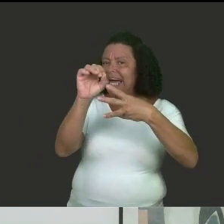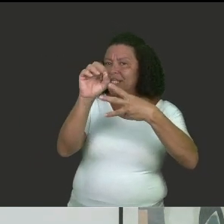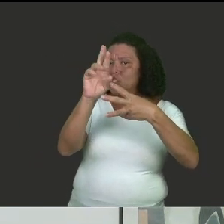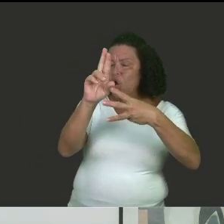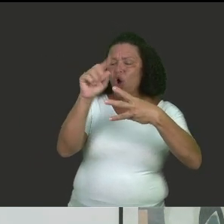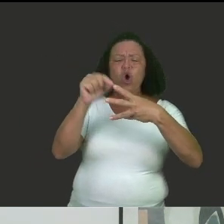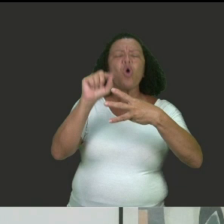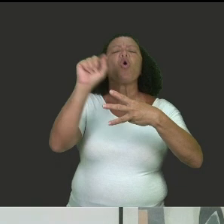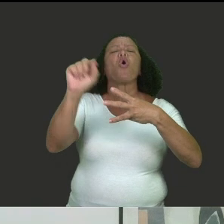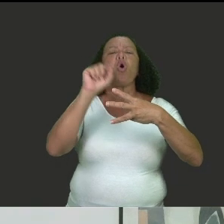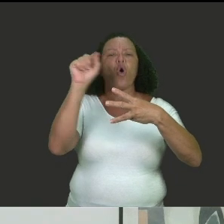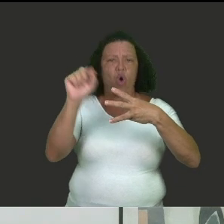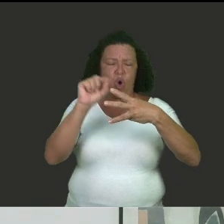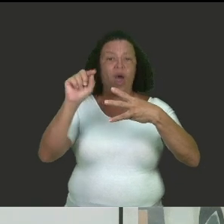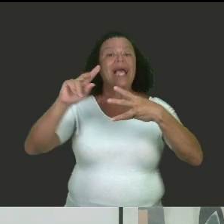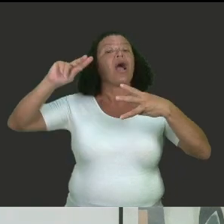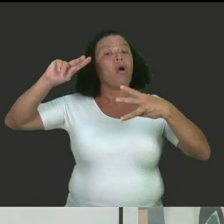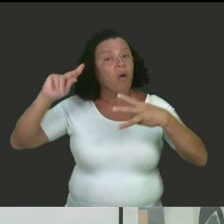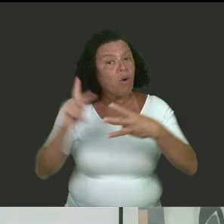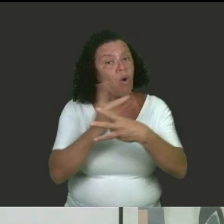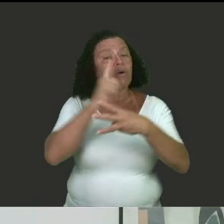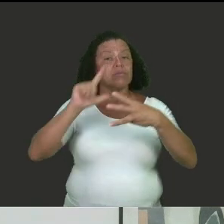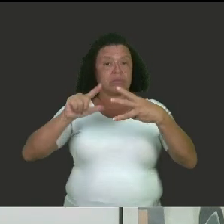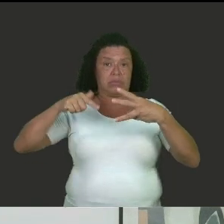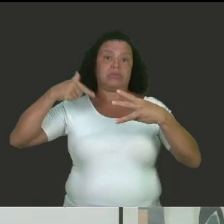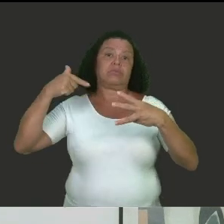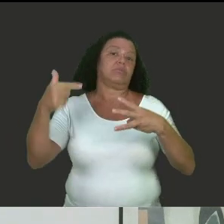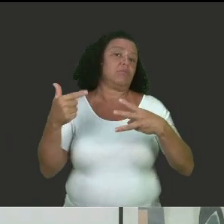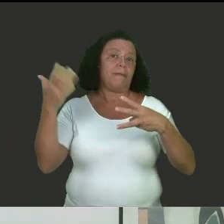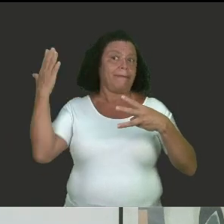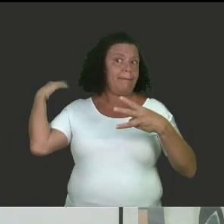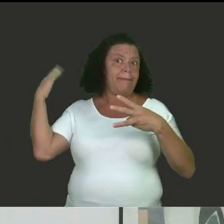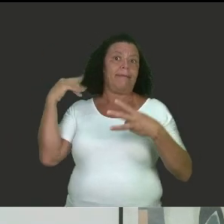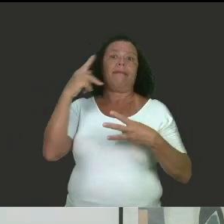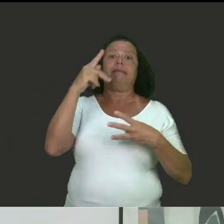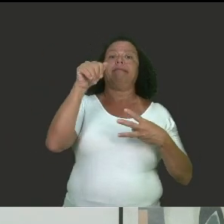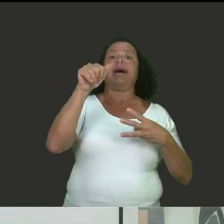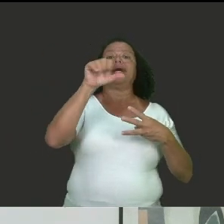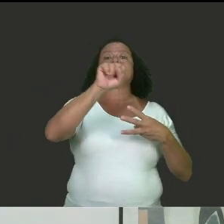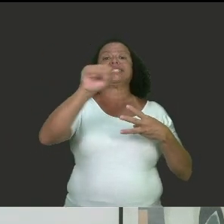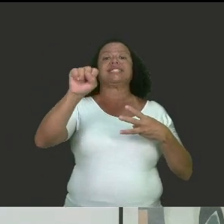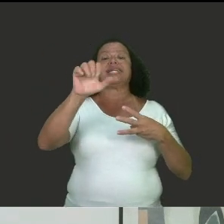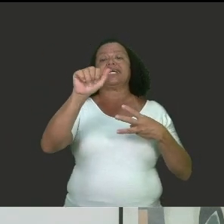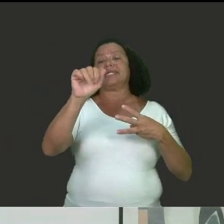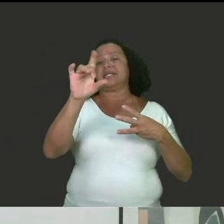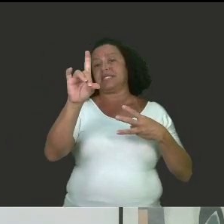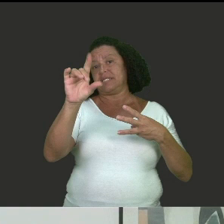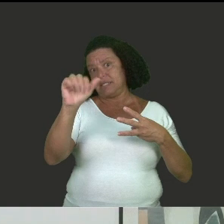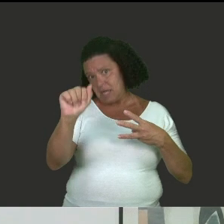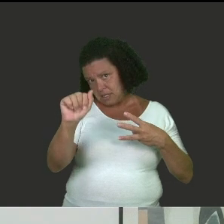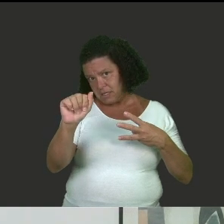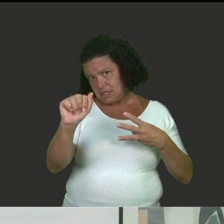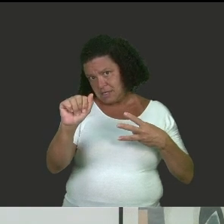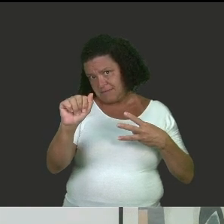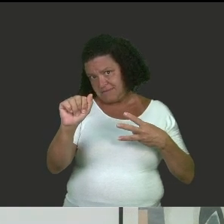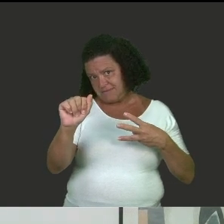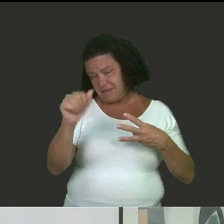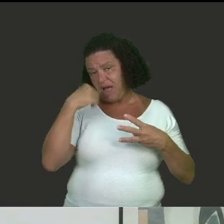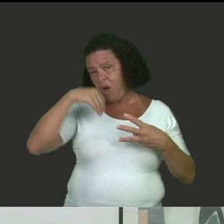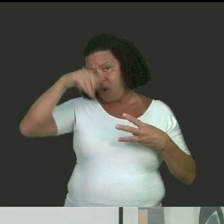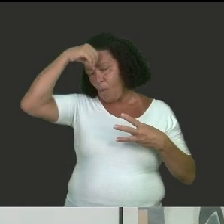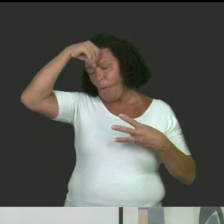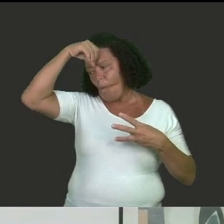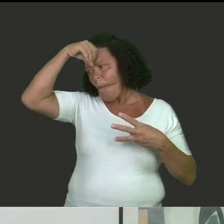à consequência de uma ação passada, de uma vida pregressa. Ou seja, dada a nossa ignorância,